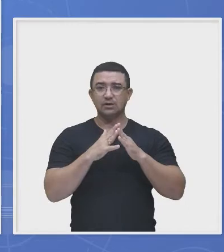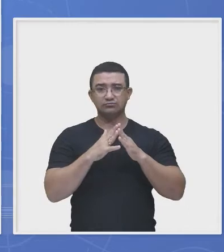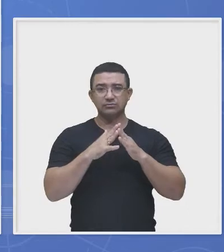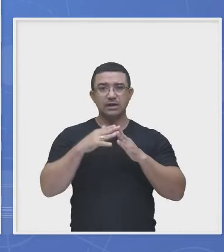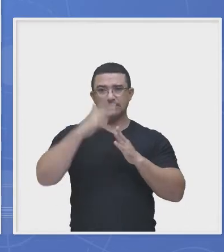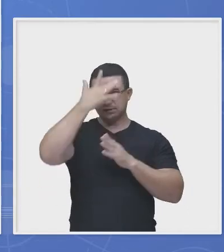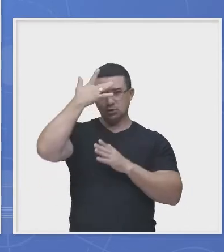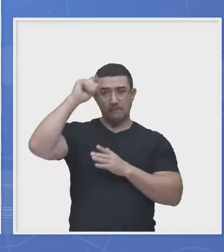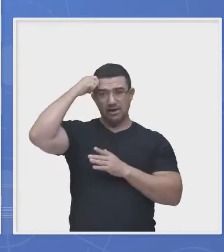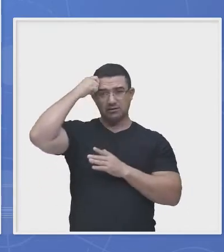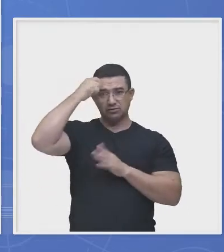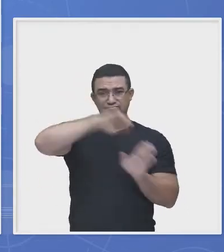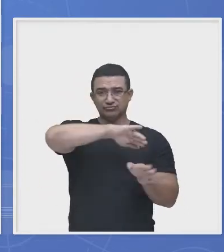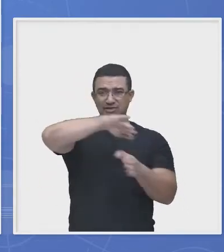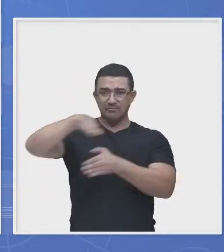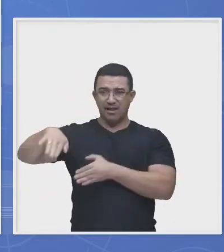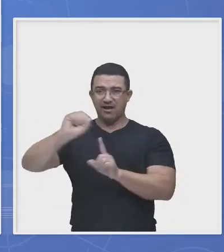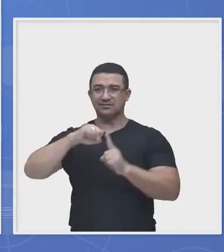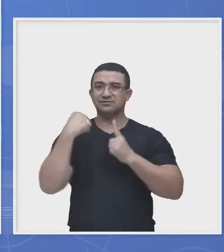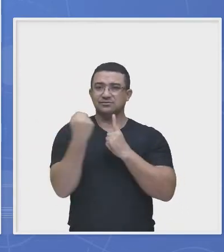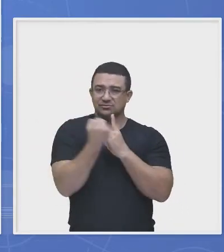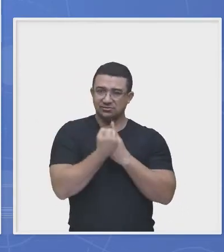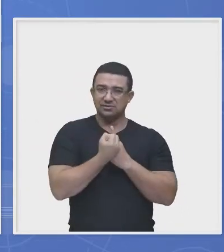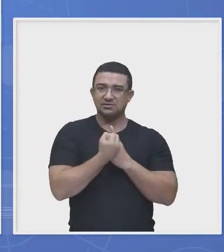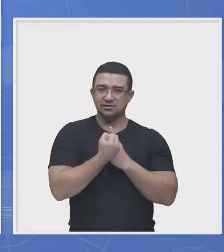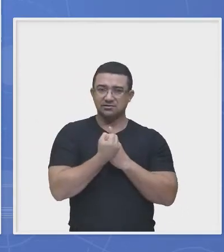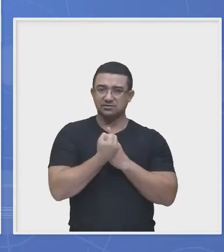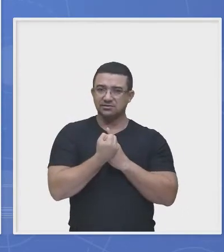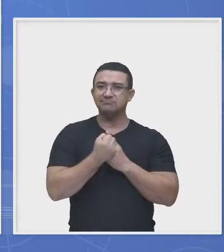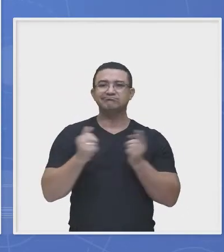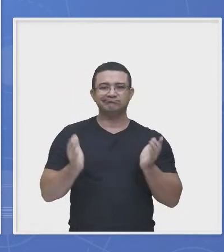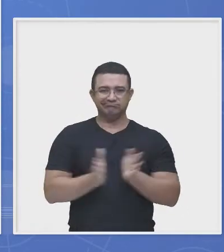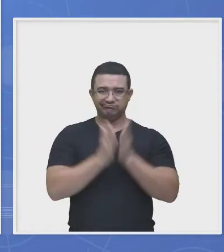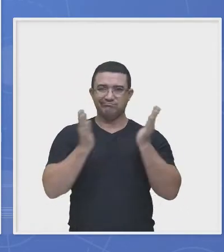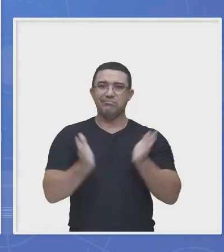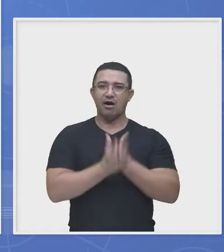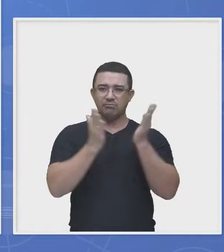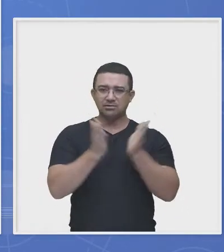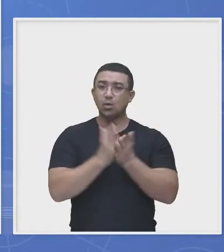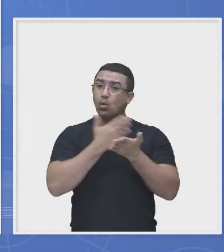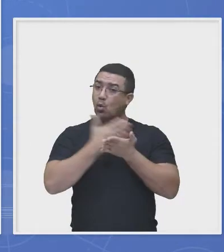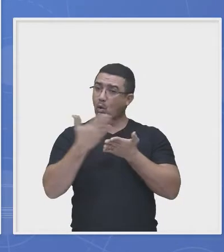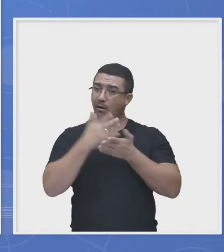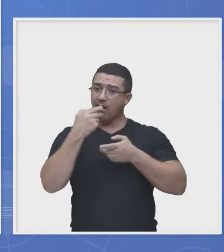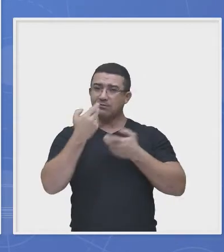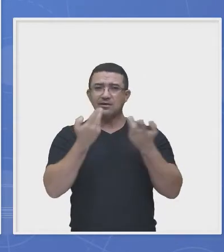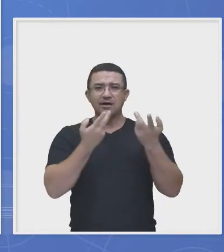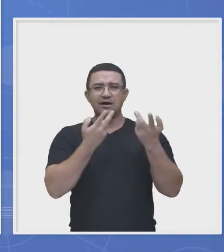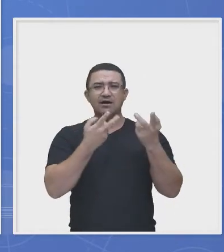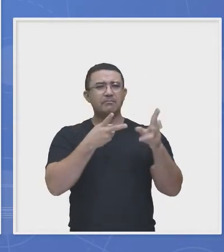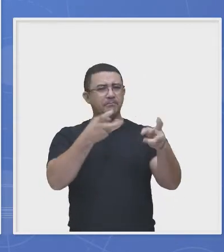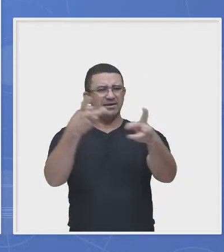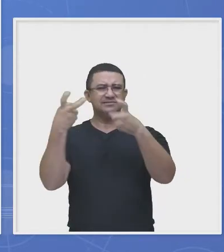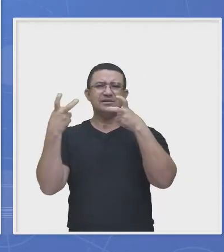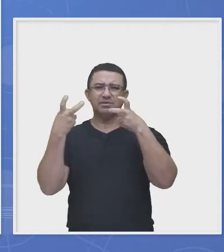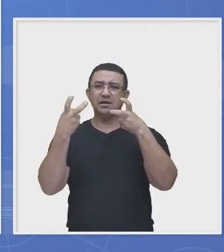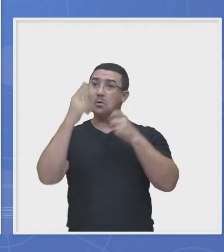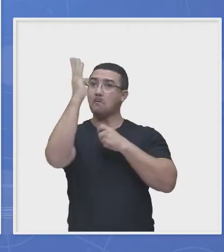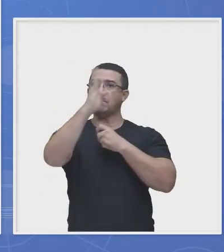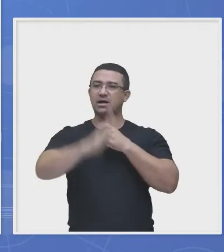né? Ficando em uma situação de extrema pobreza. Então, a gente começa a perceber desigualdades no nosso